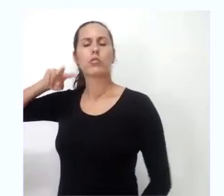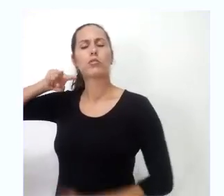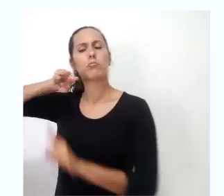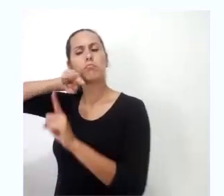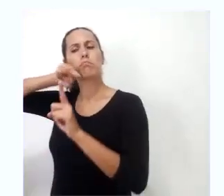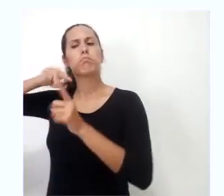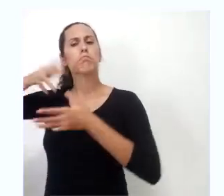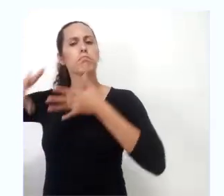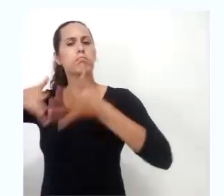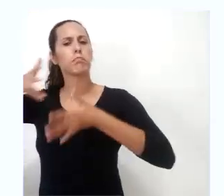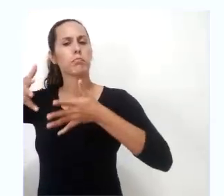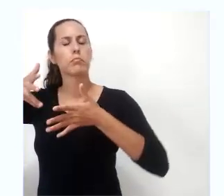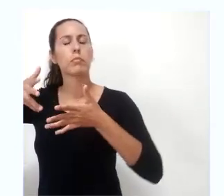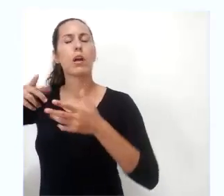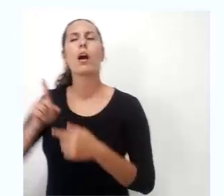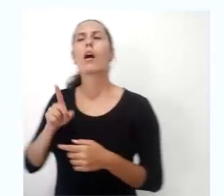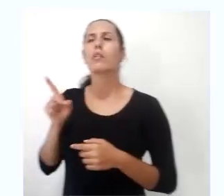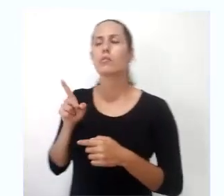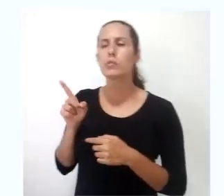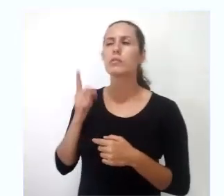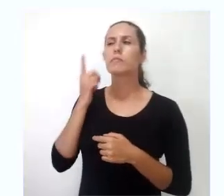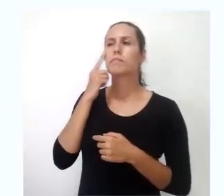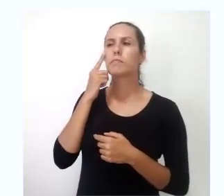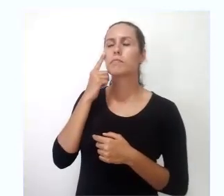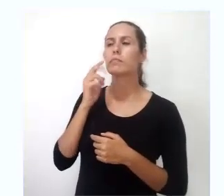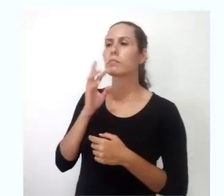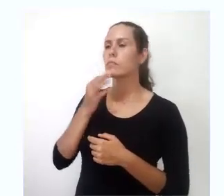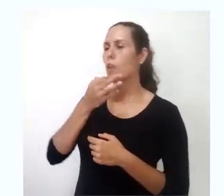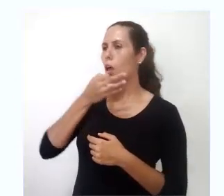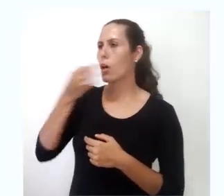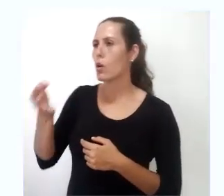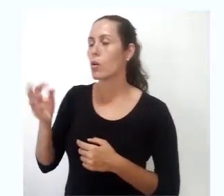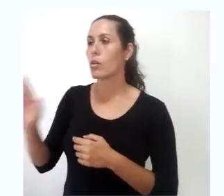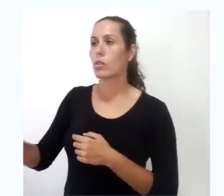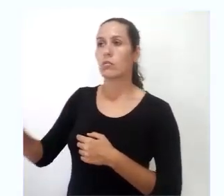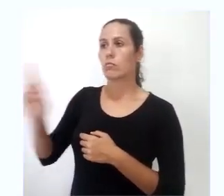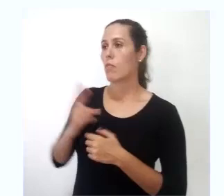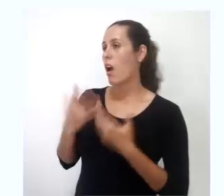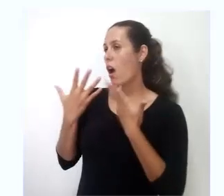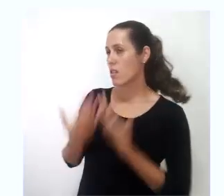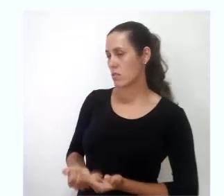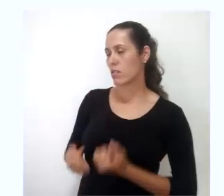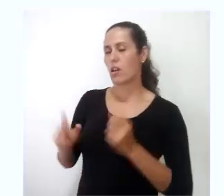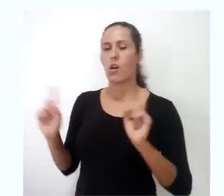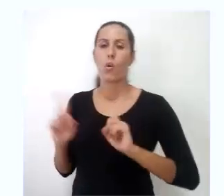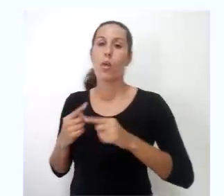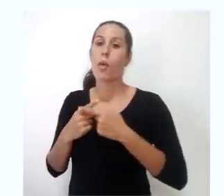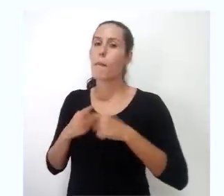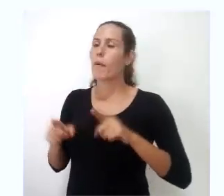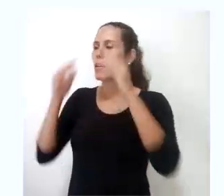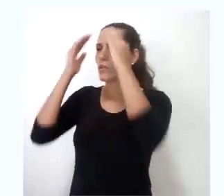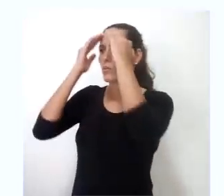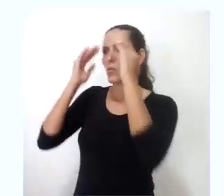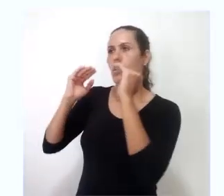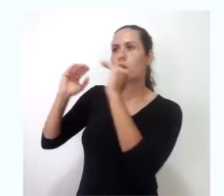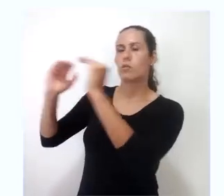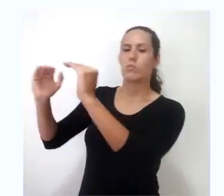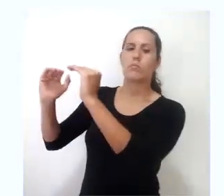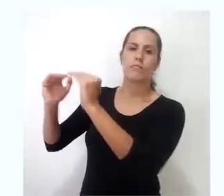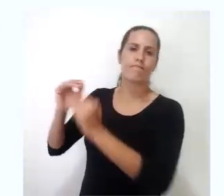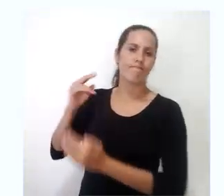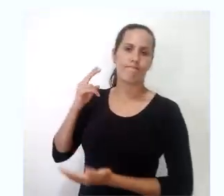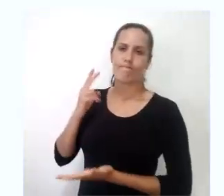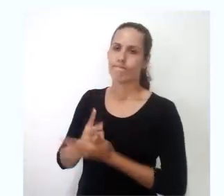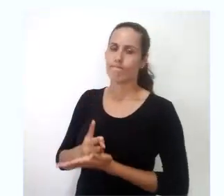se posicionando, claro, que aqui a contra-argumentação, você aceitar ou não, mas o respeito